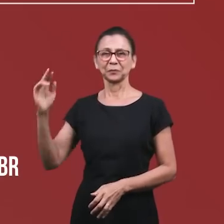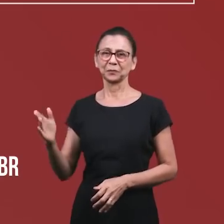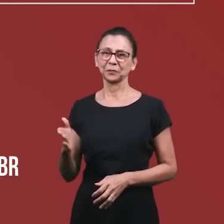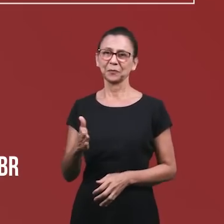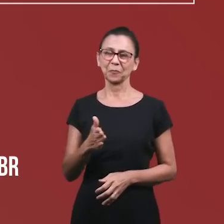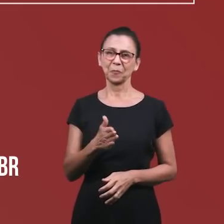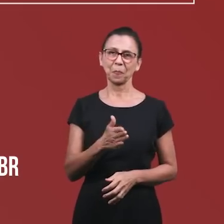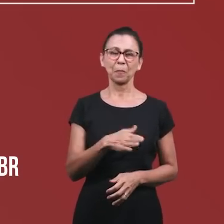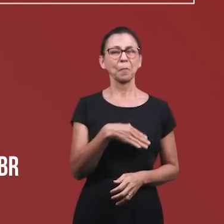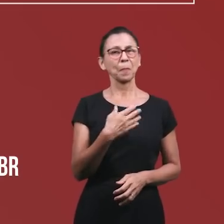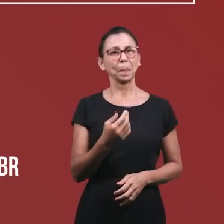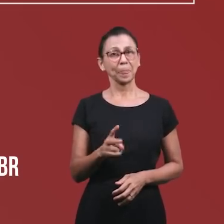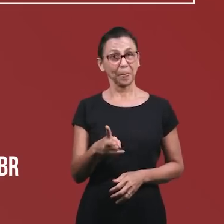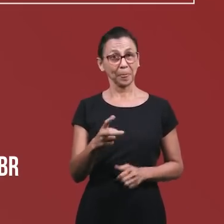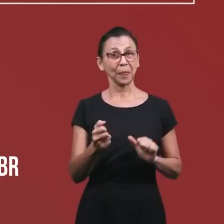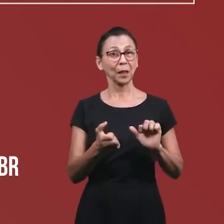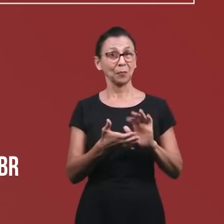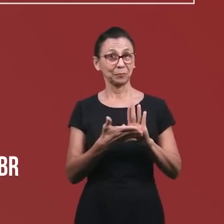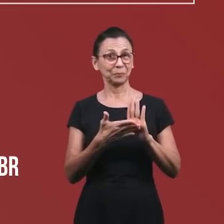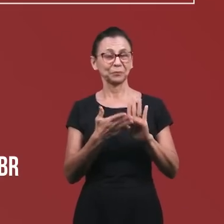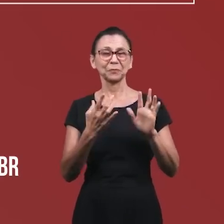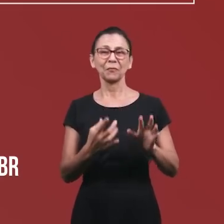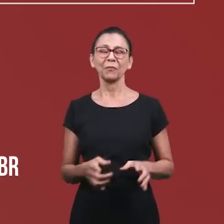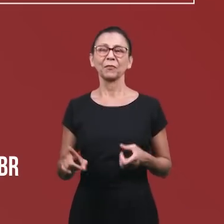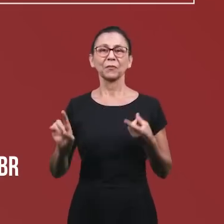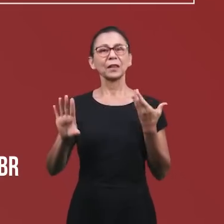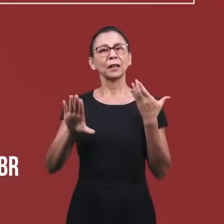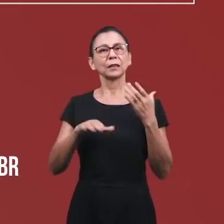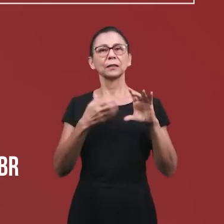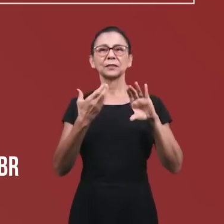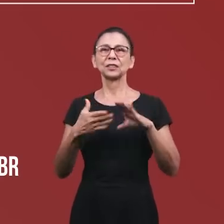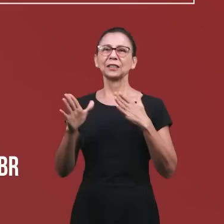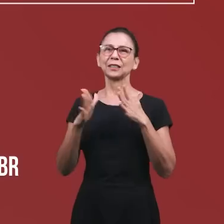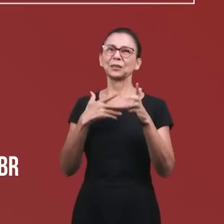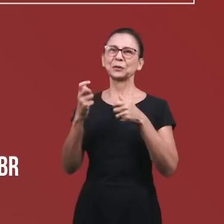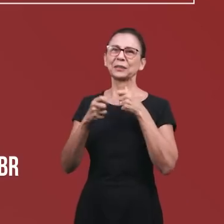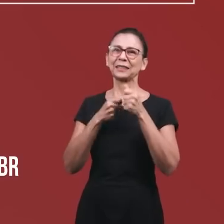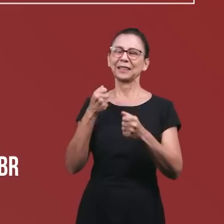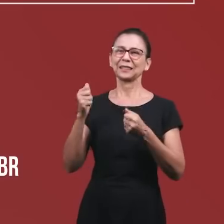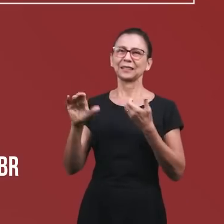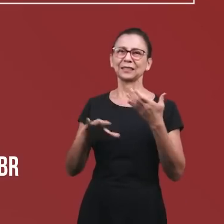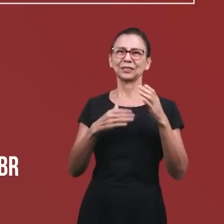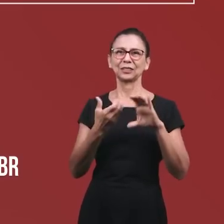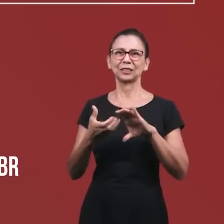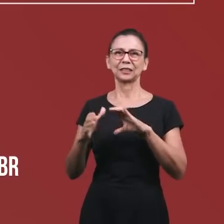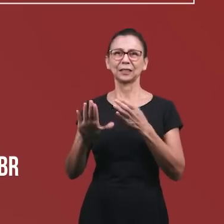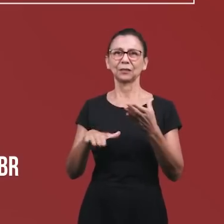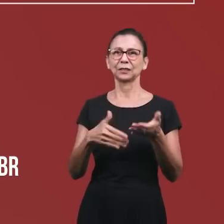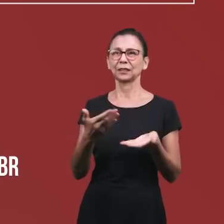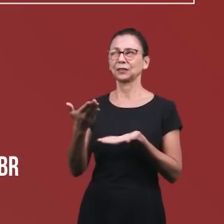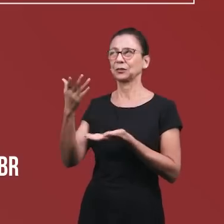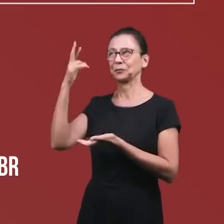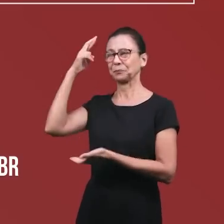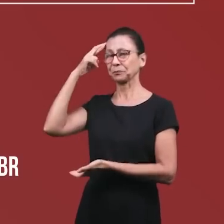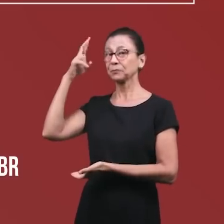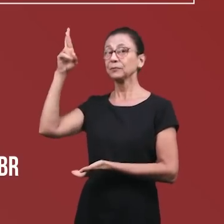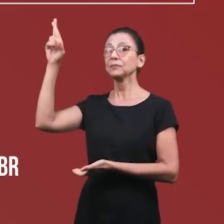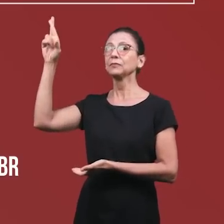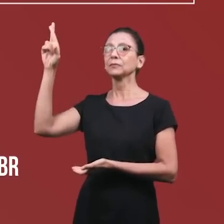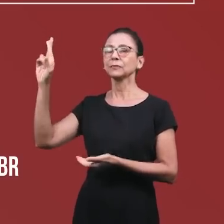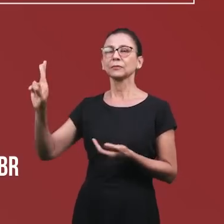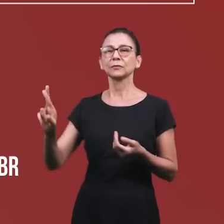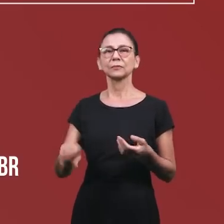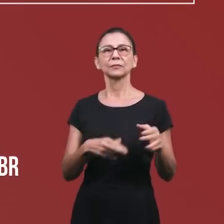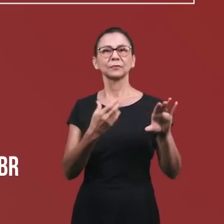Senhor. Cante ao Senhor, cante aleluia, cante aleluia, cante